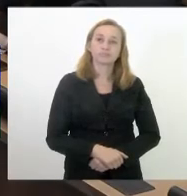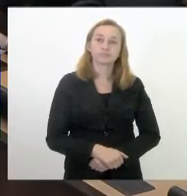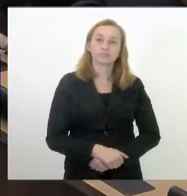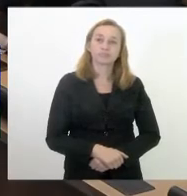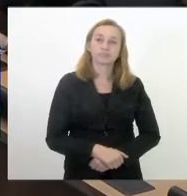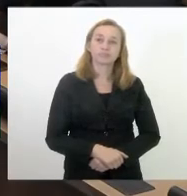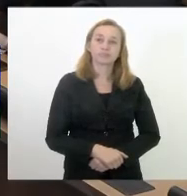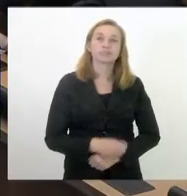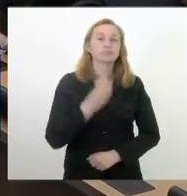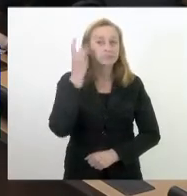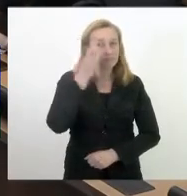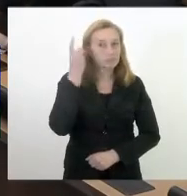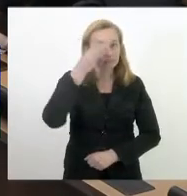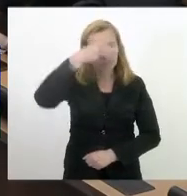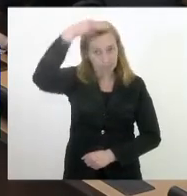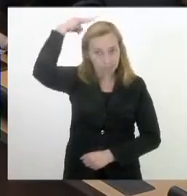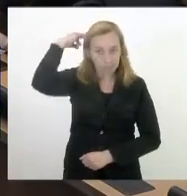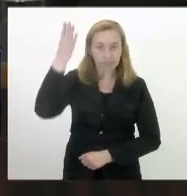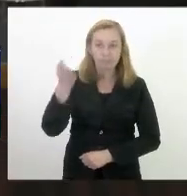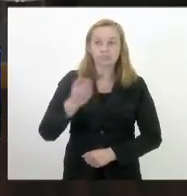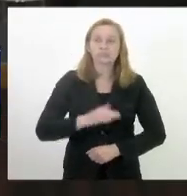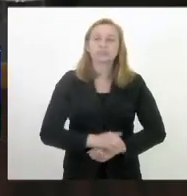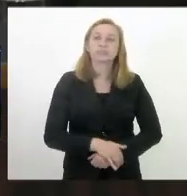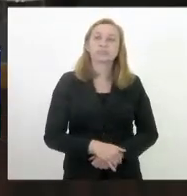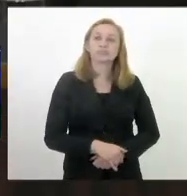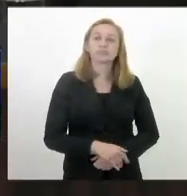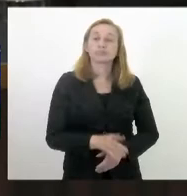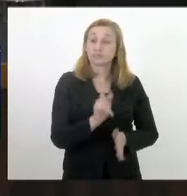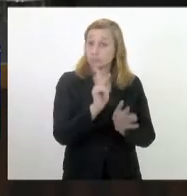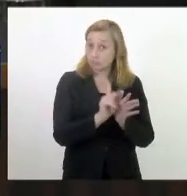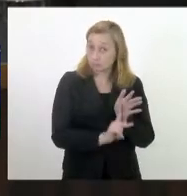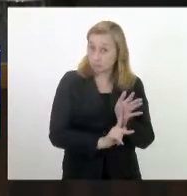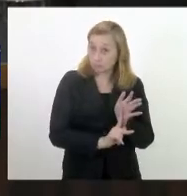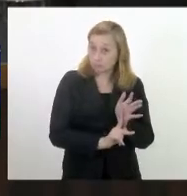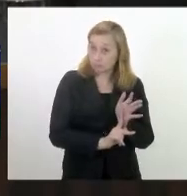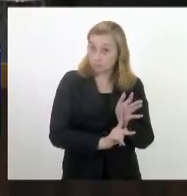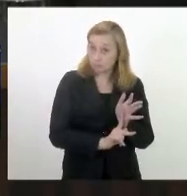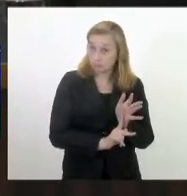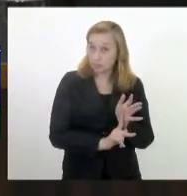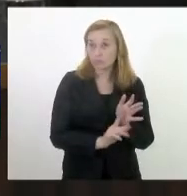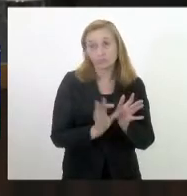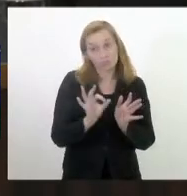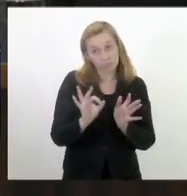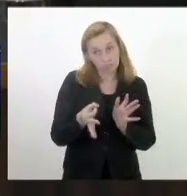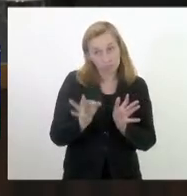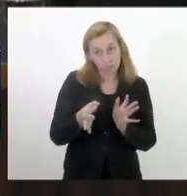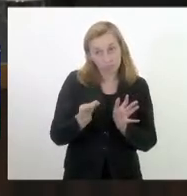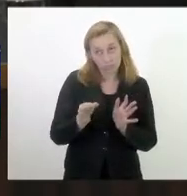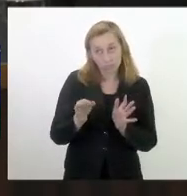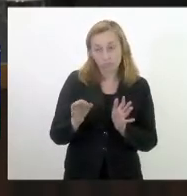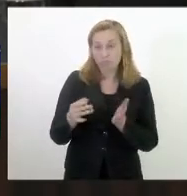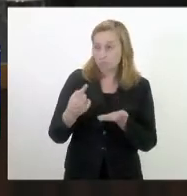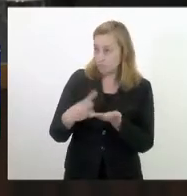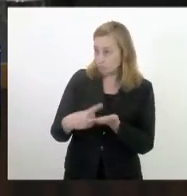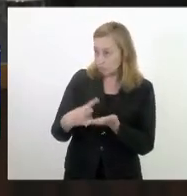Santos. Deputado Márcio, o projeto, logicamente, se Vossa Excelência concordar,